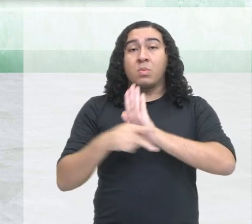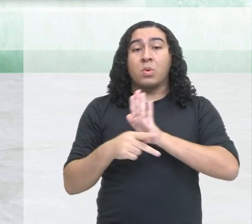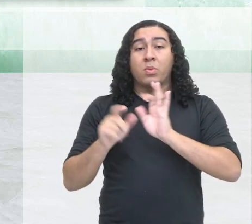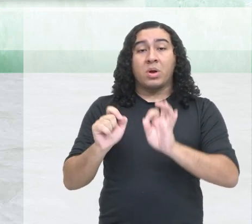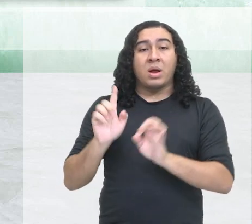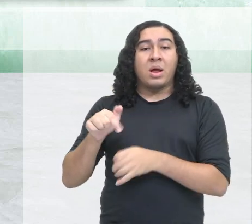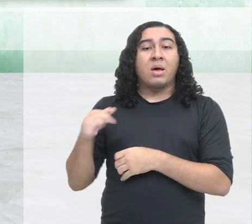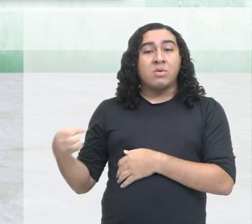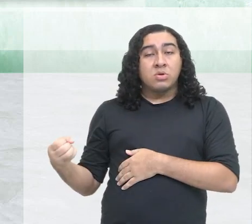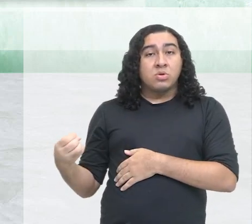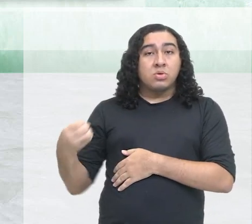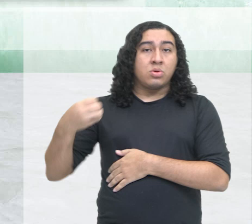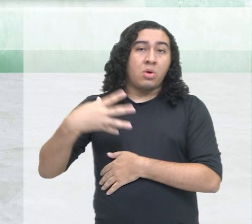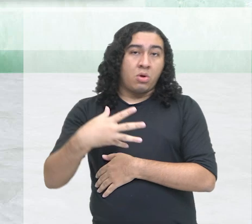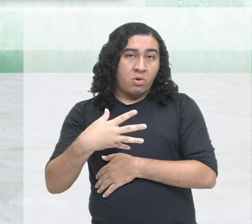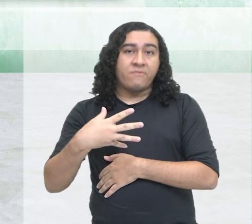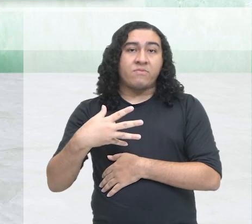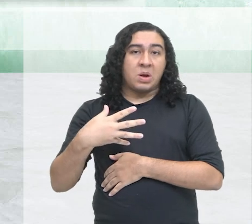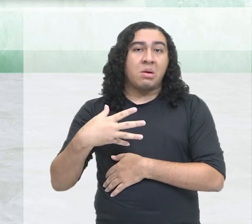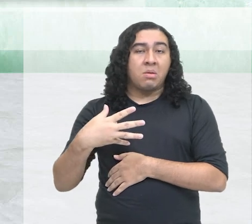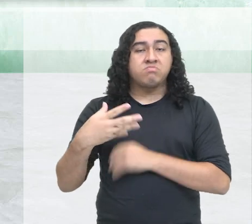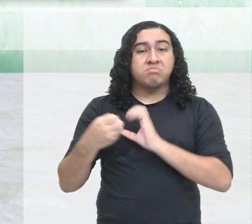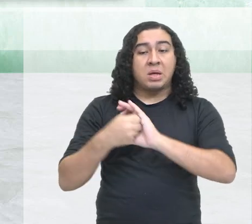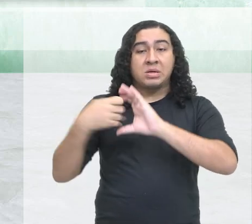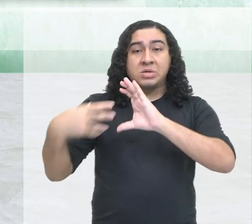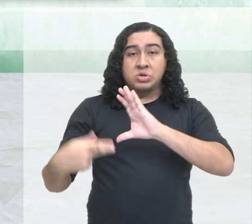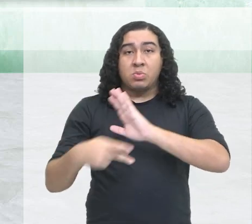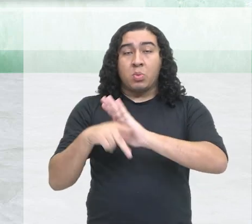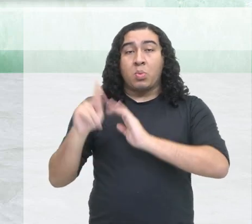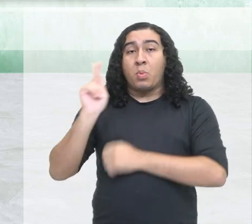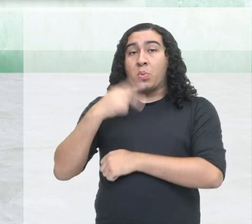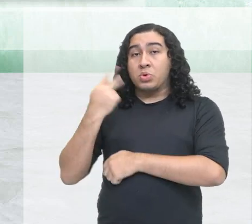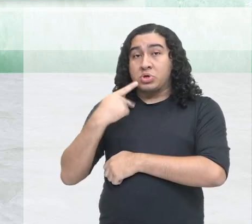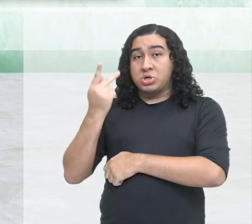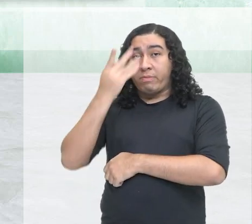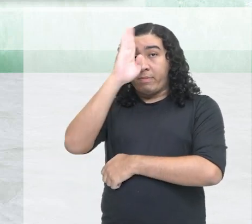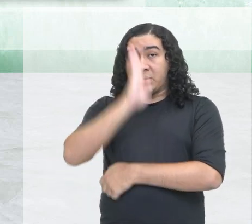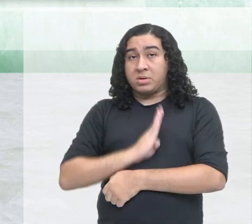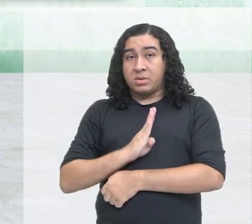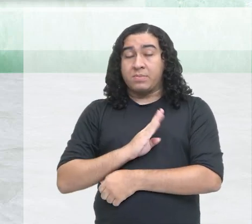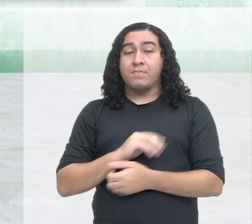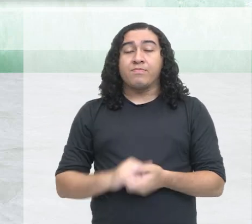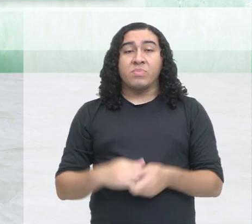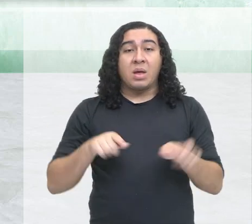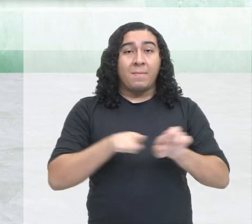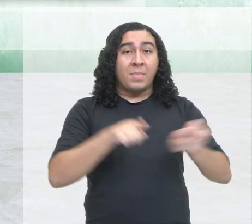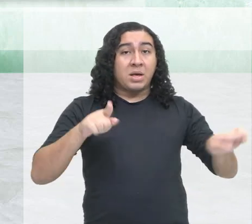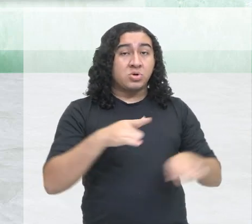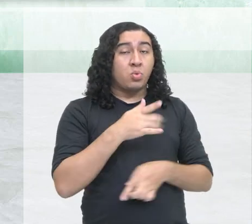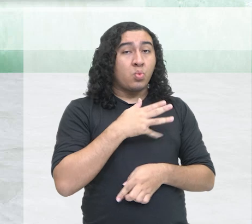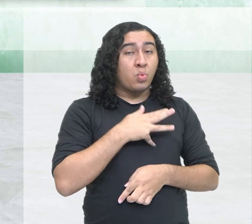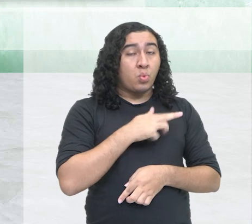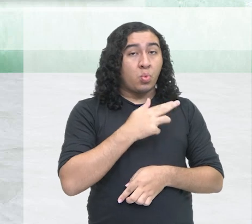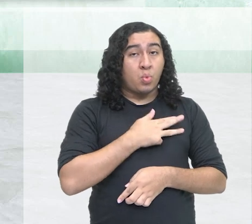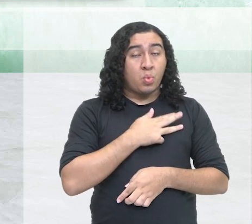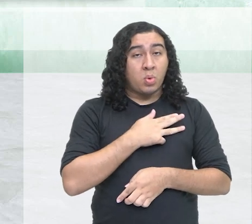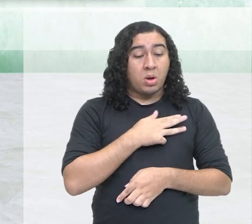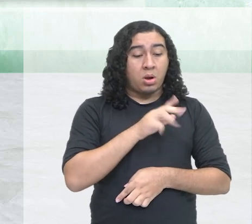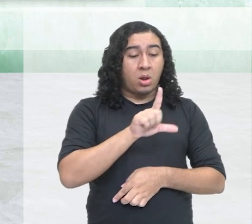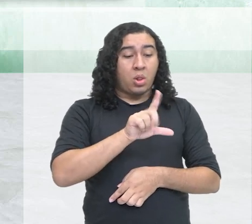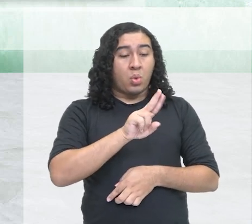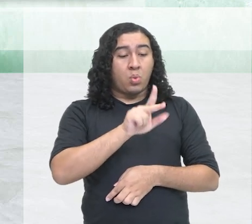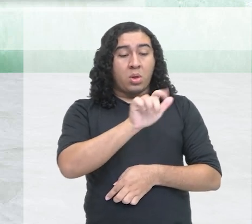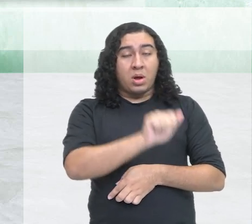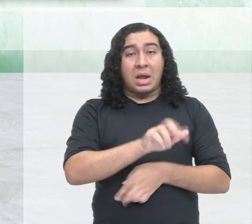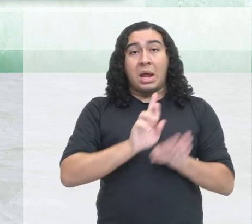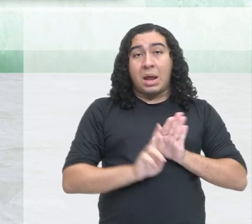essa nova, né, cara para a política brasileira. Já o Lula, né, ele representava o quê?